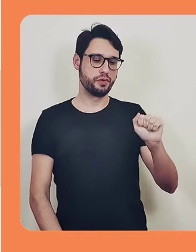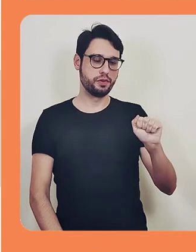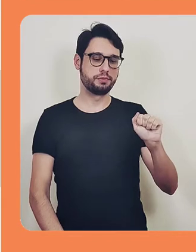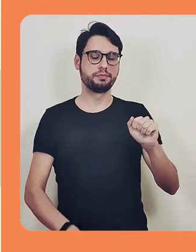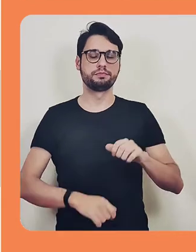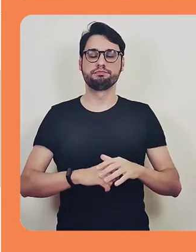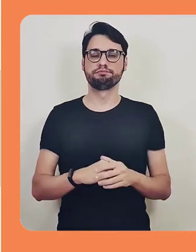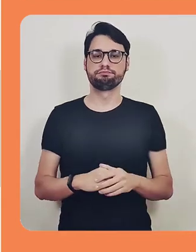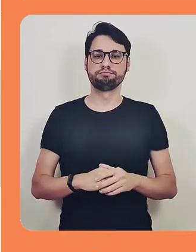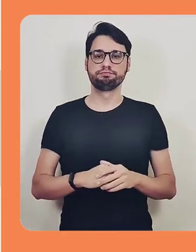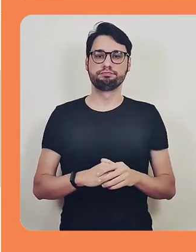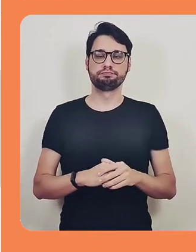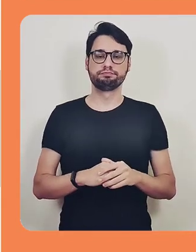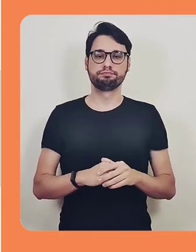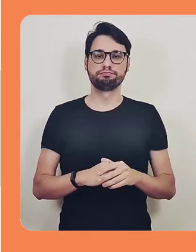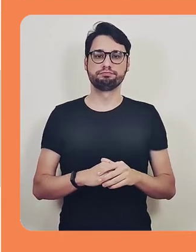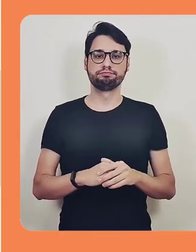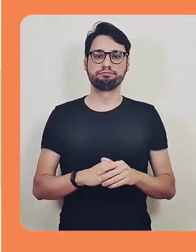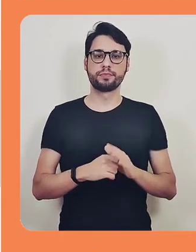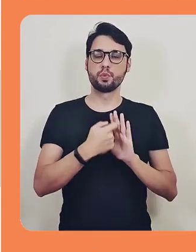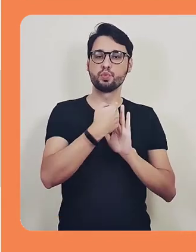colocar questão